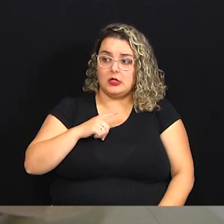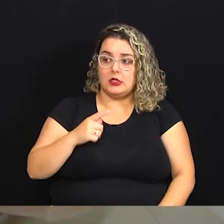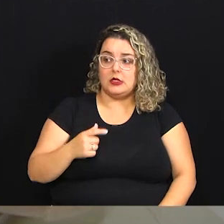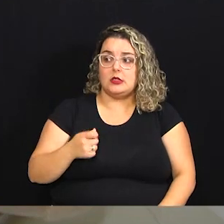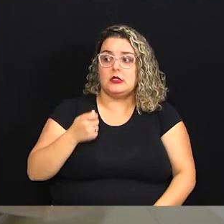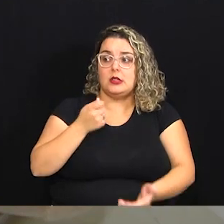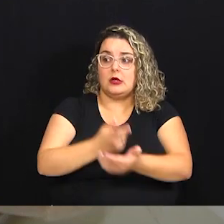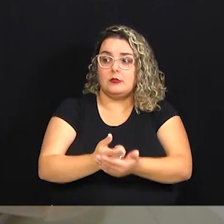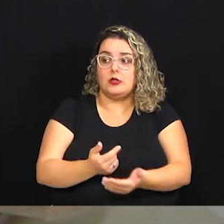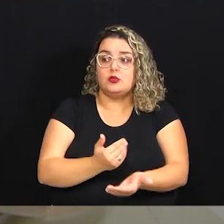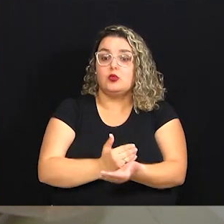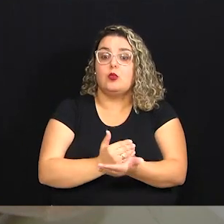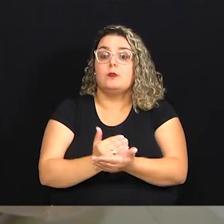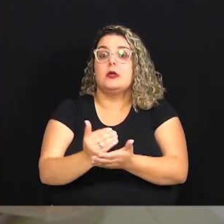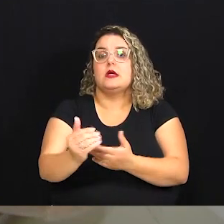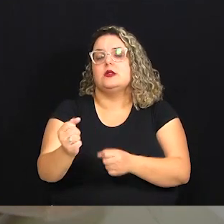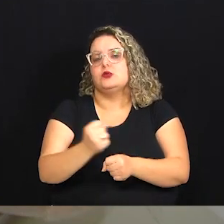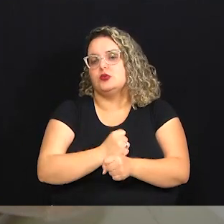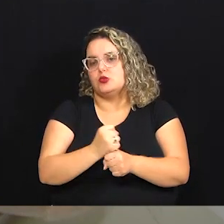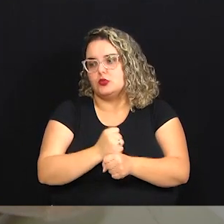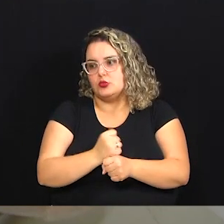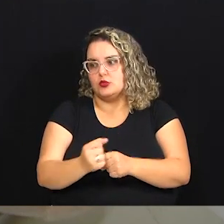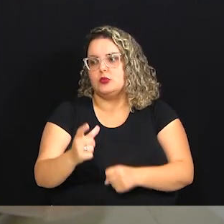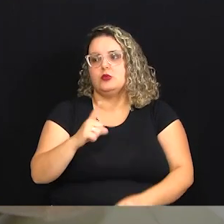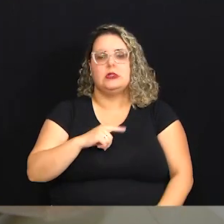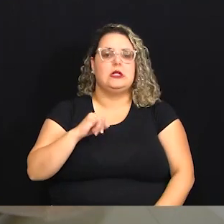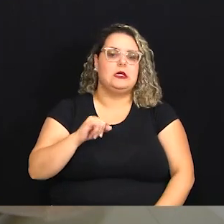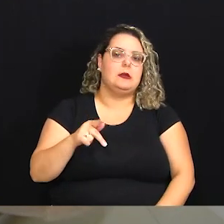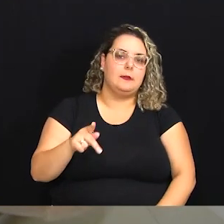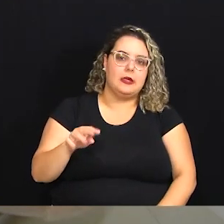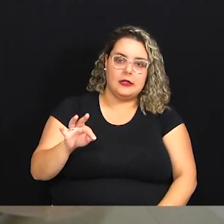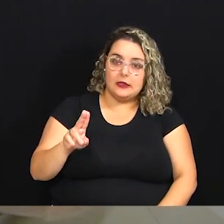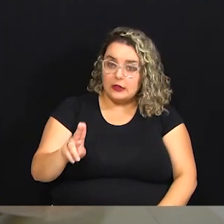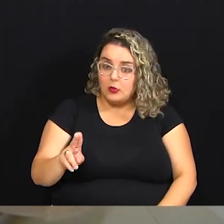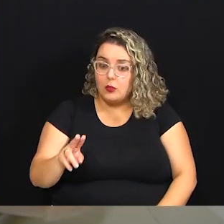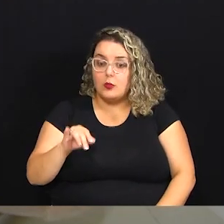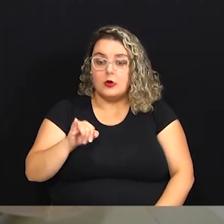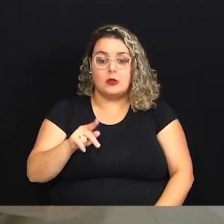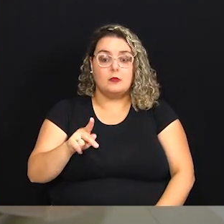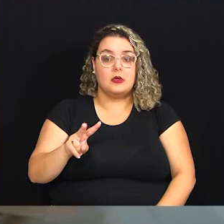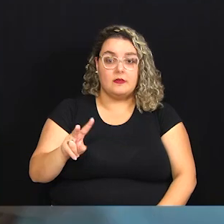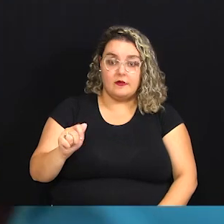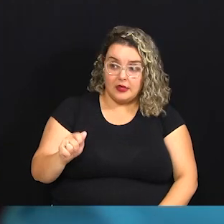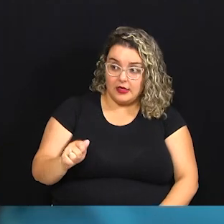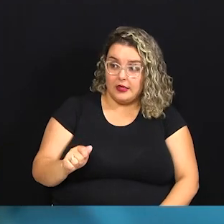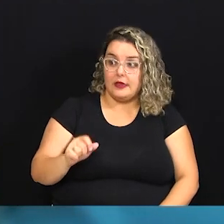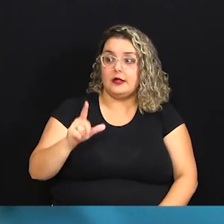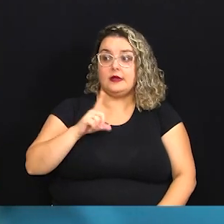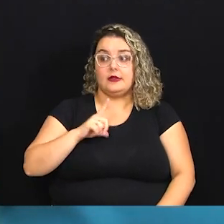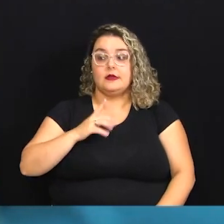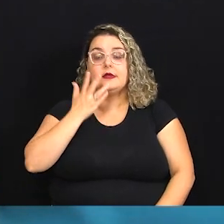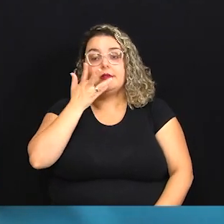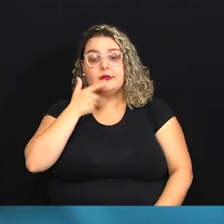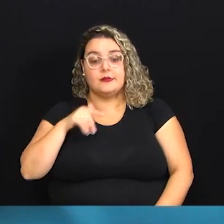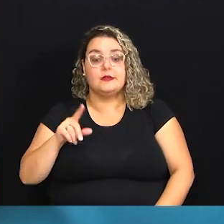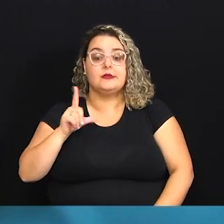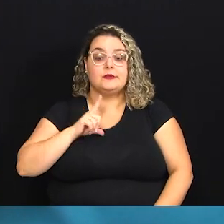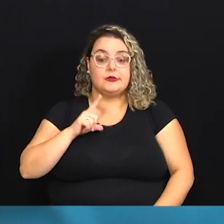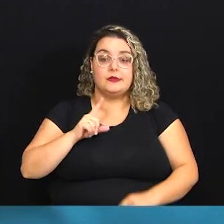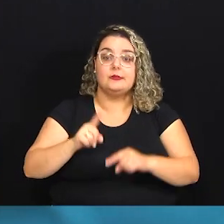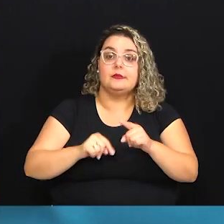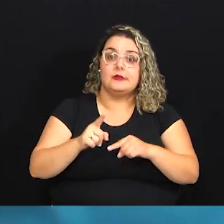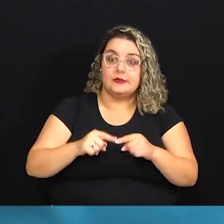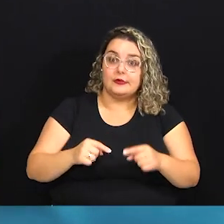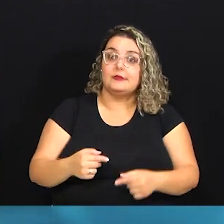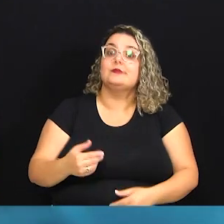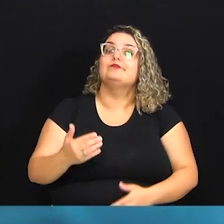existem as contas de início de ano. A gente vai ter IPTU, tem IPVA. Quem tem criança tem material escolar.